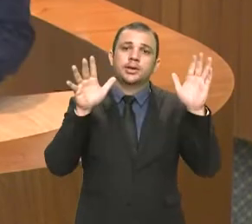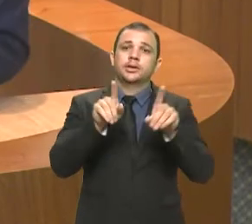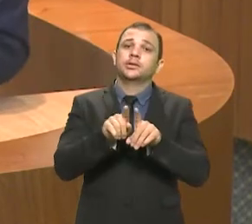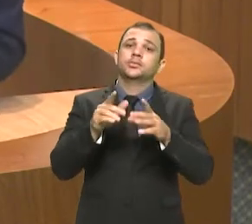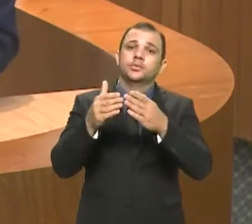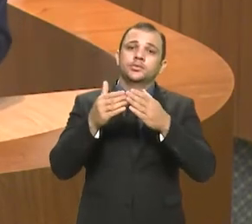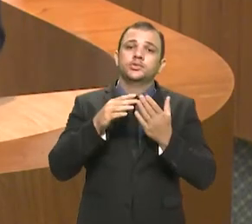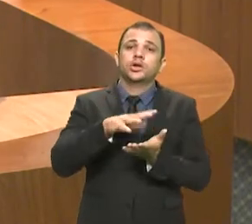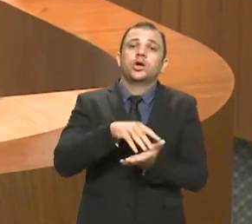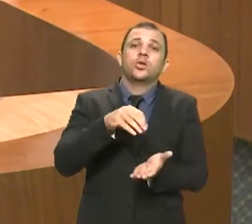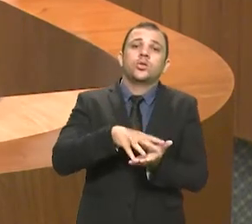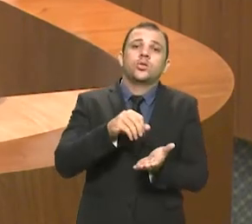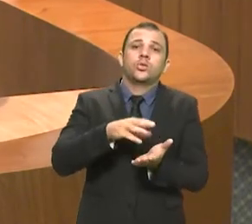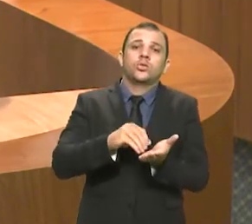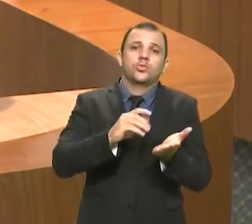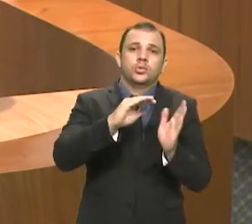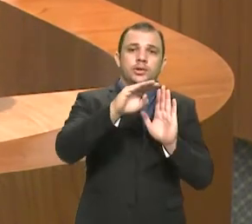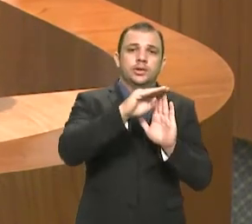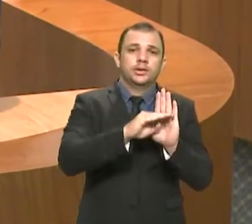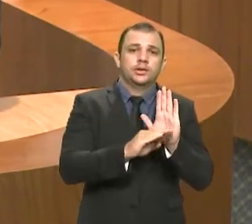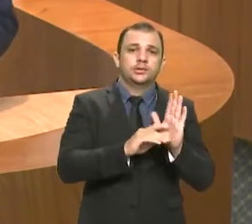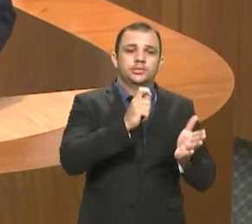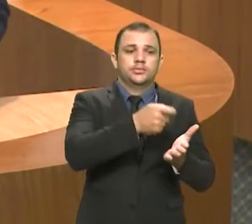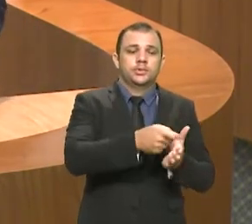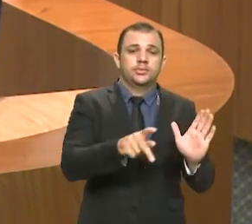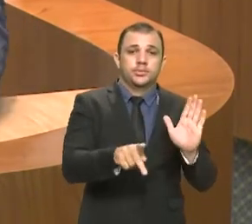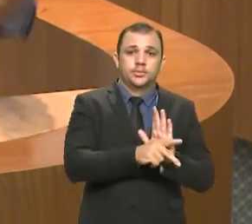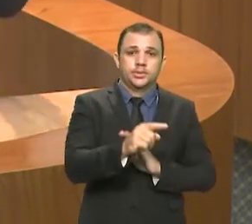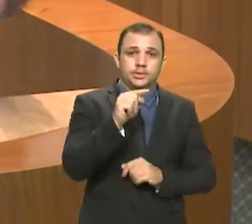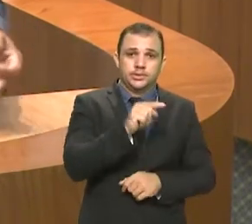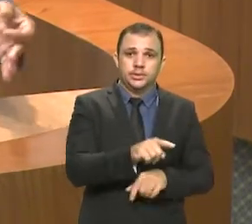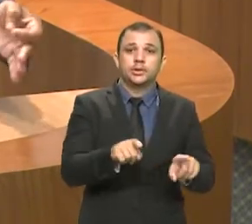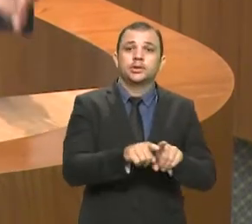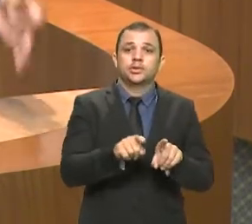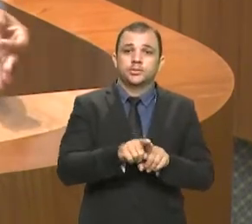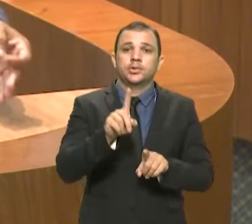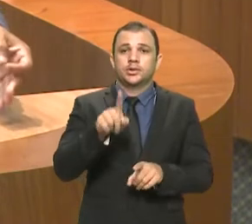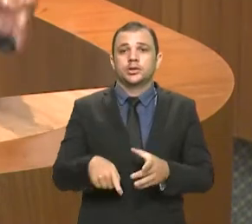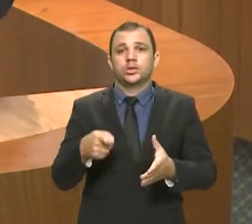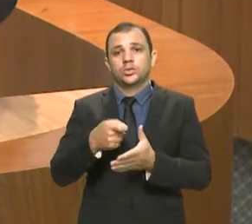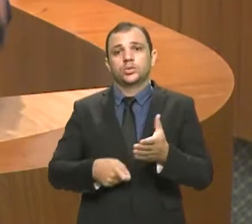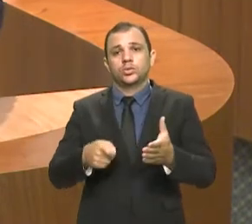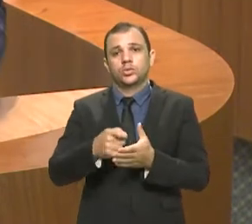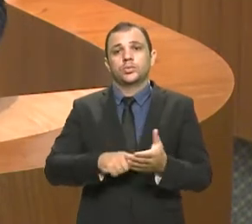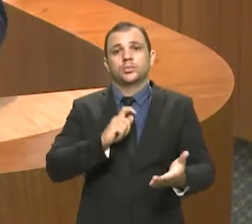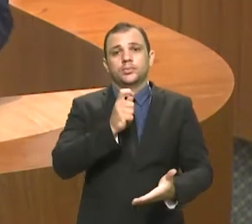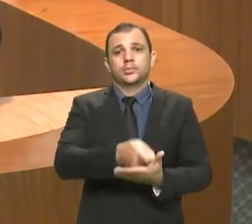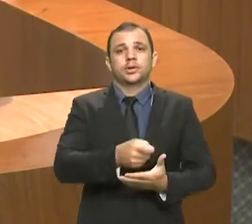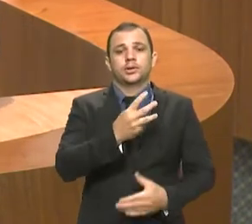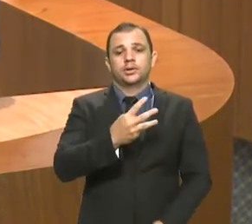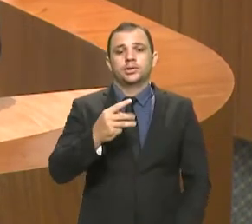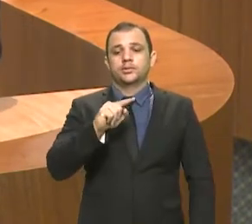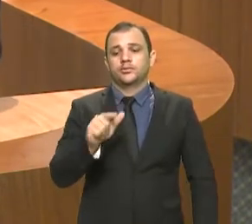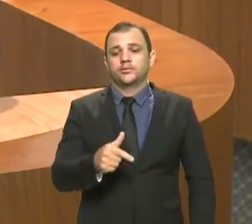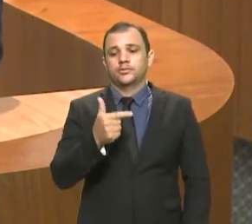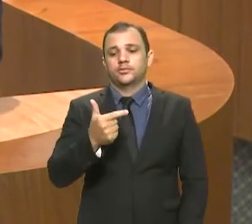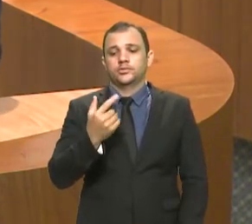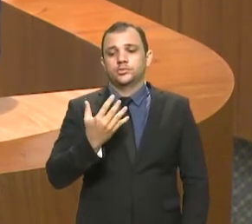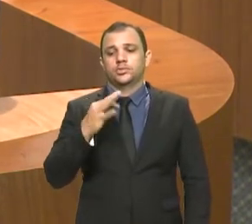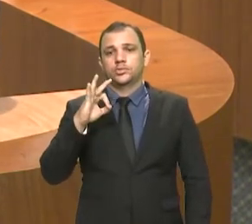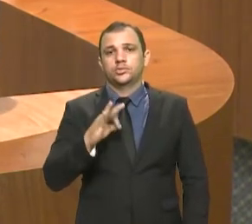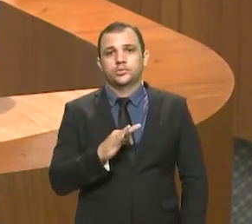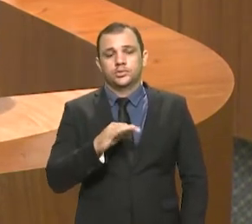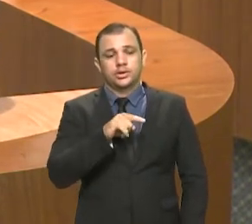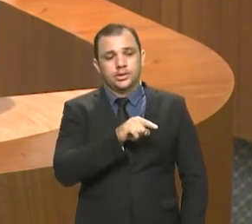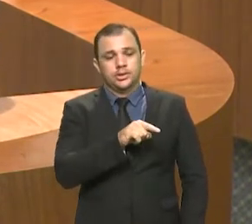dos professores da cidade de Matões e também a luta pelo pagamento e ajuste de 33,24%